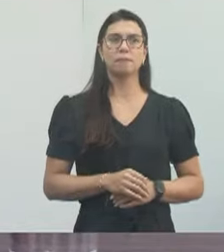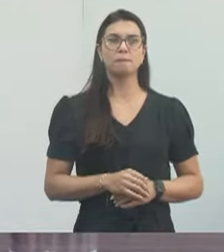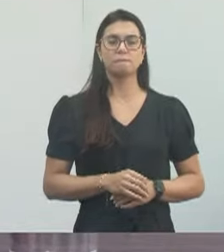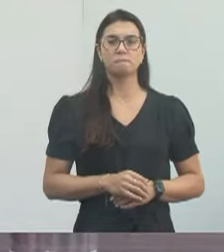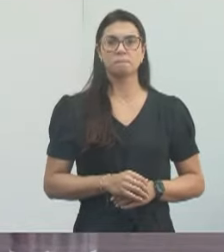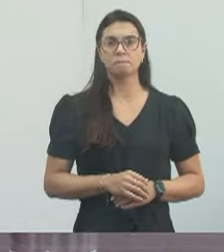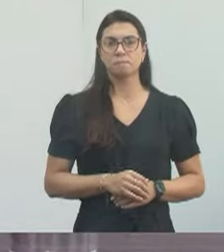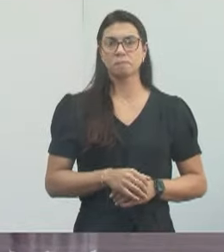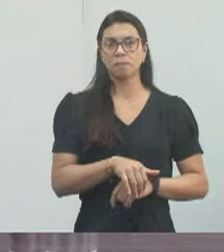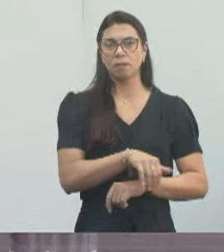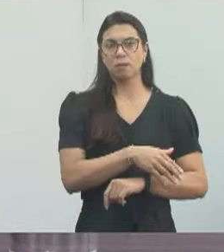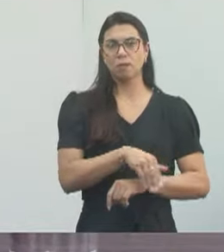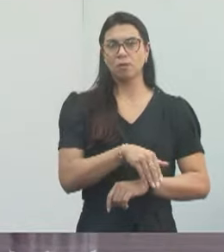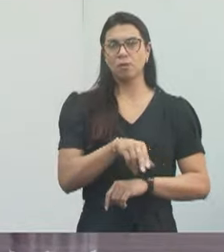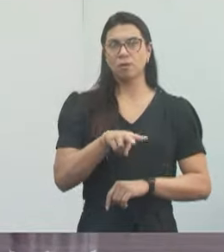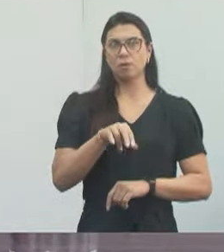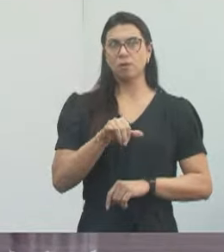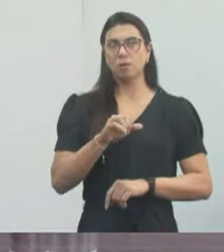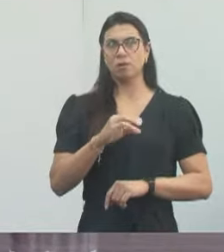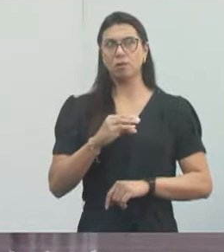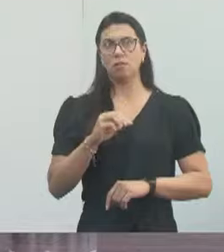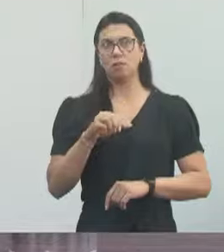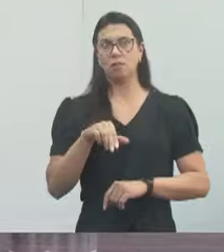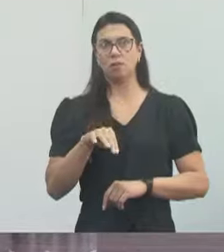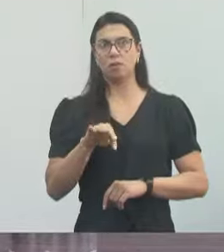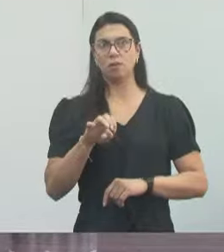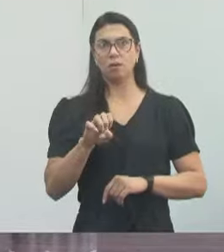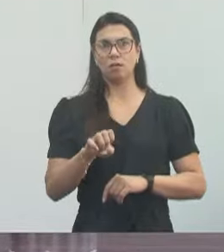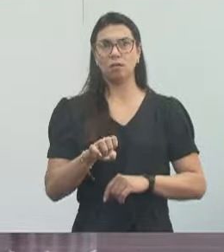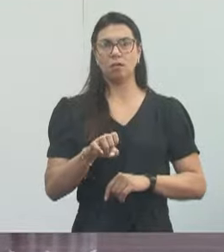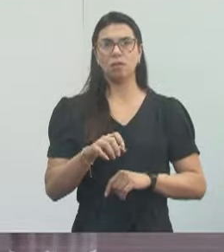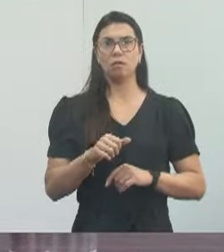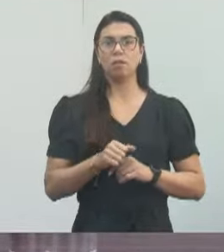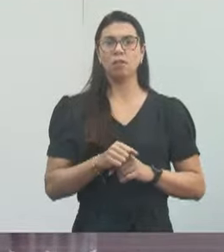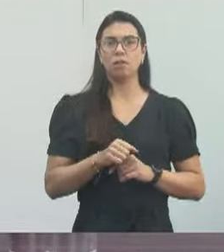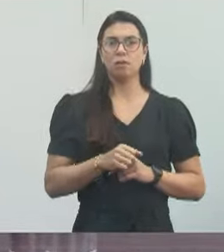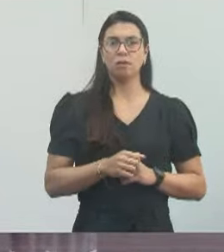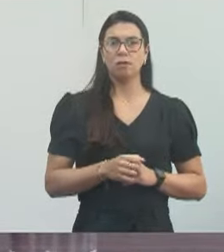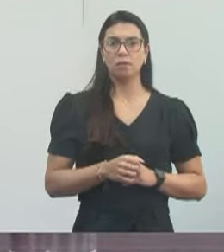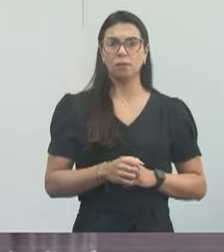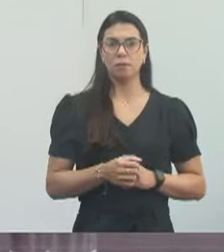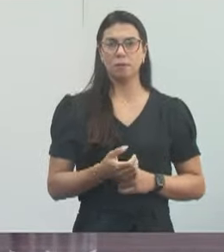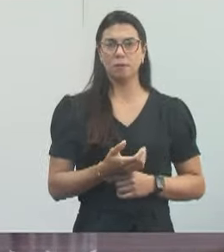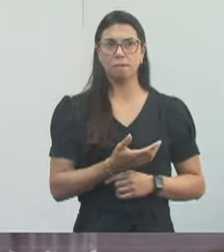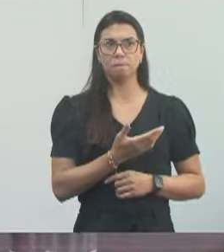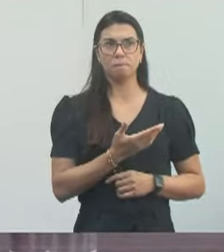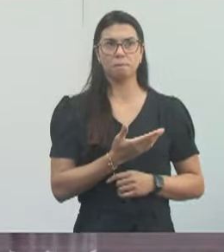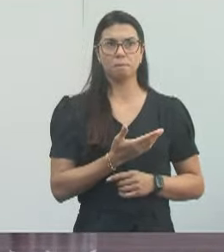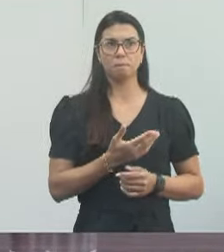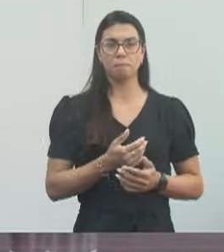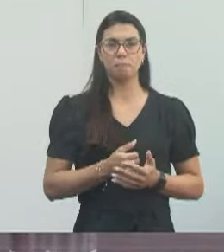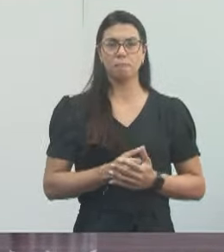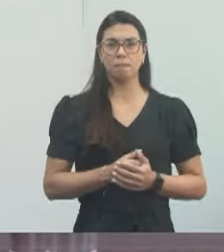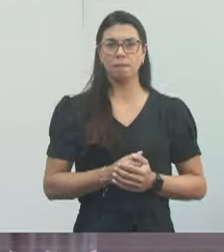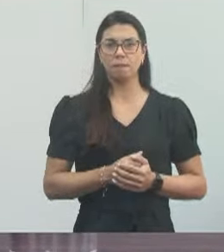a Rua Vicente Lamana Parque meala outra